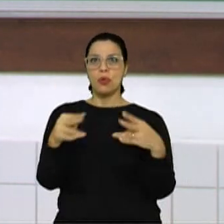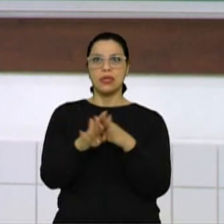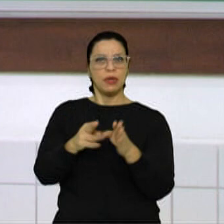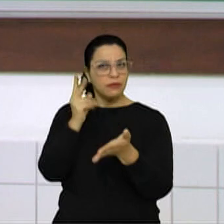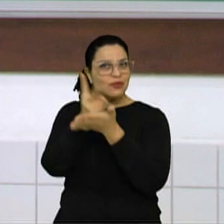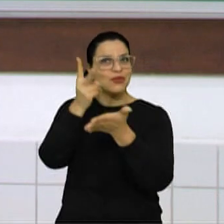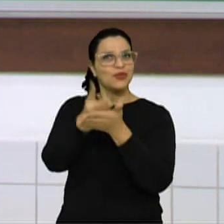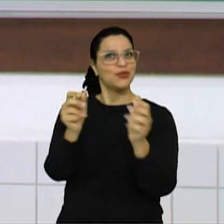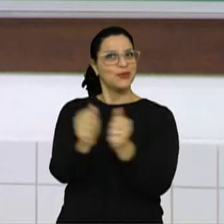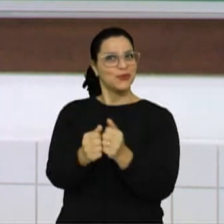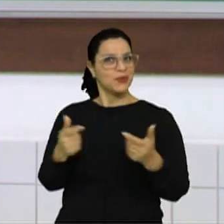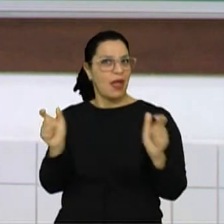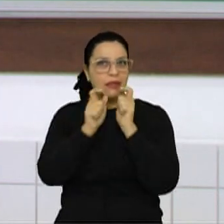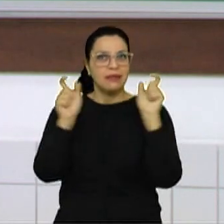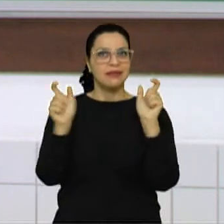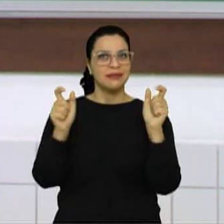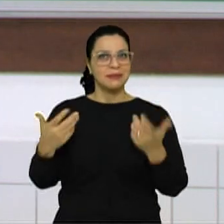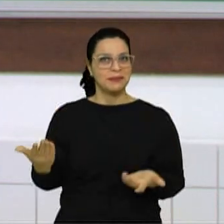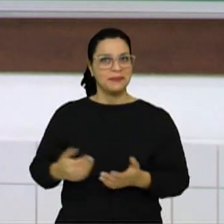seguindo.